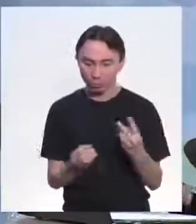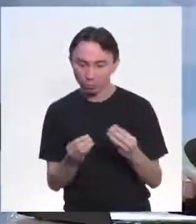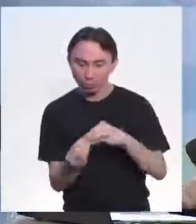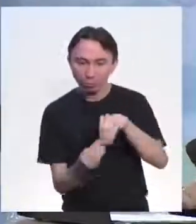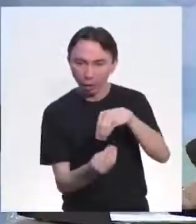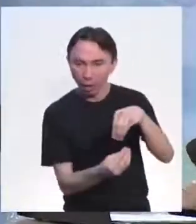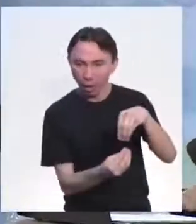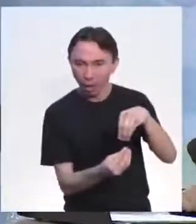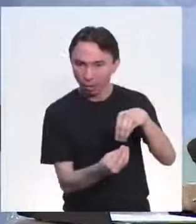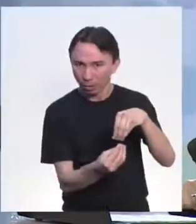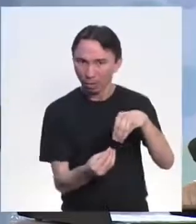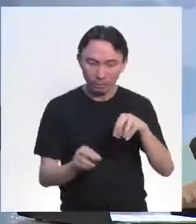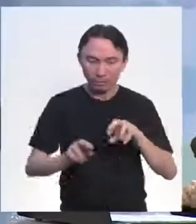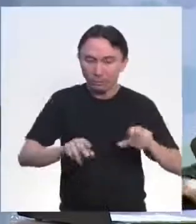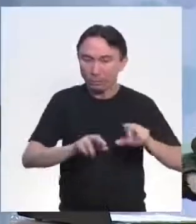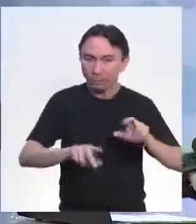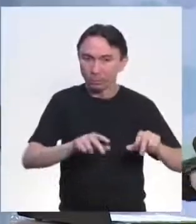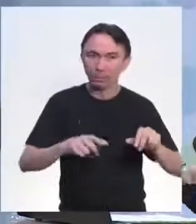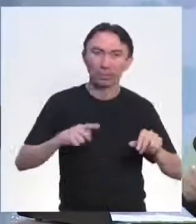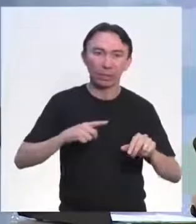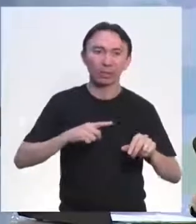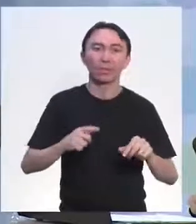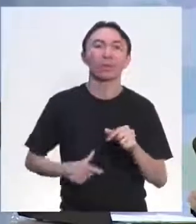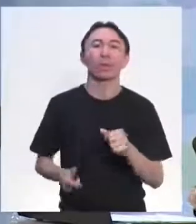ter o nosso N valendo 8